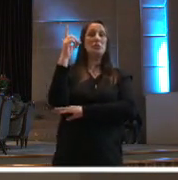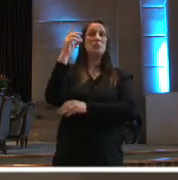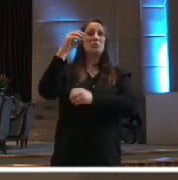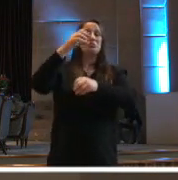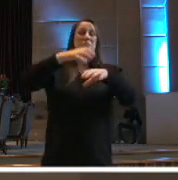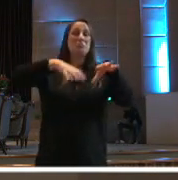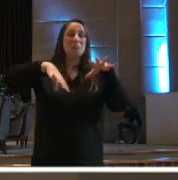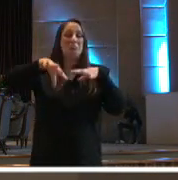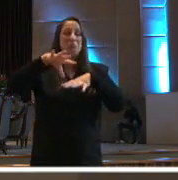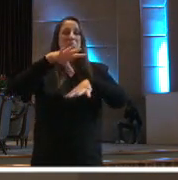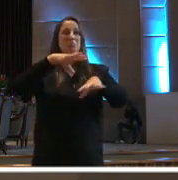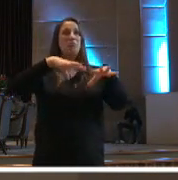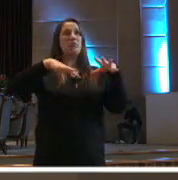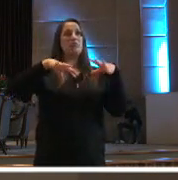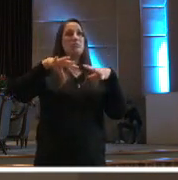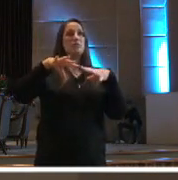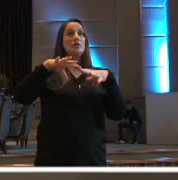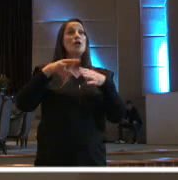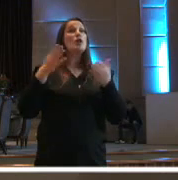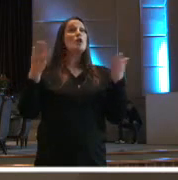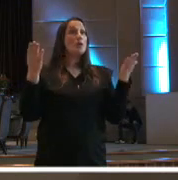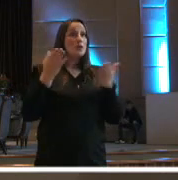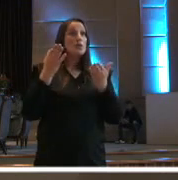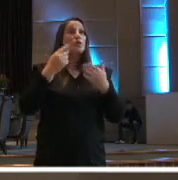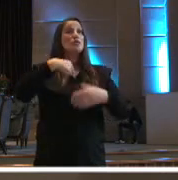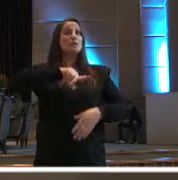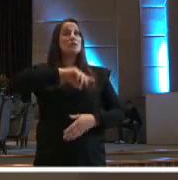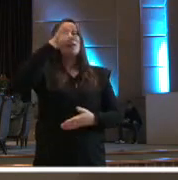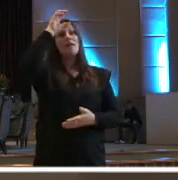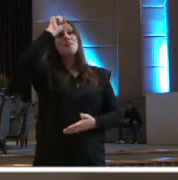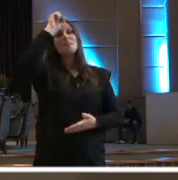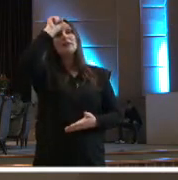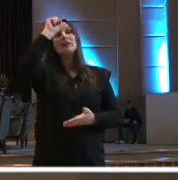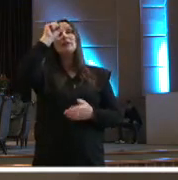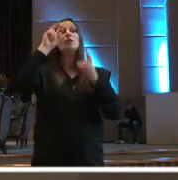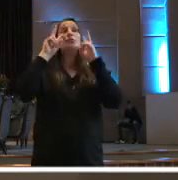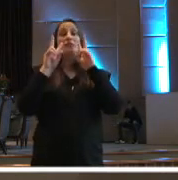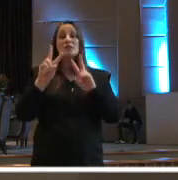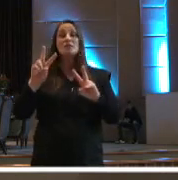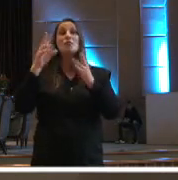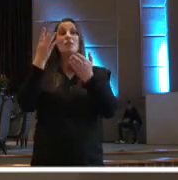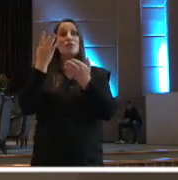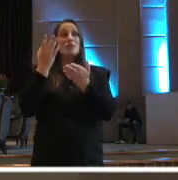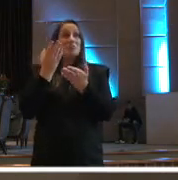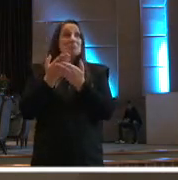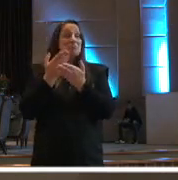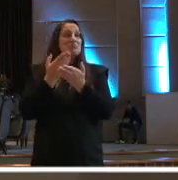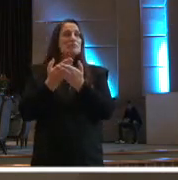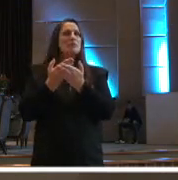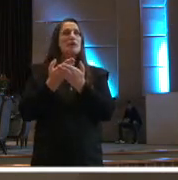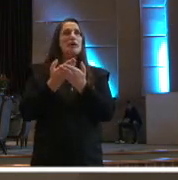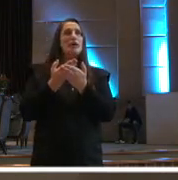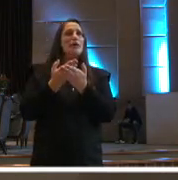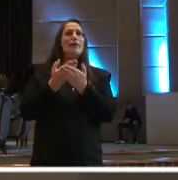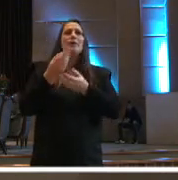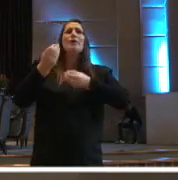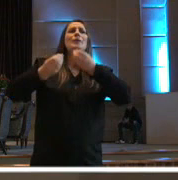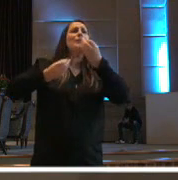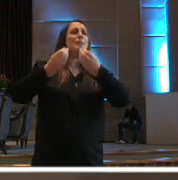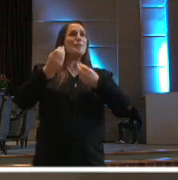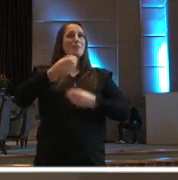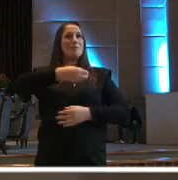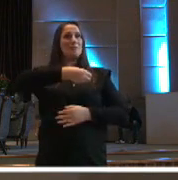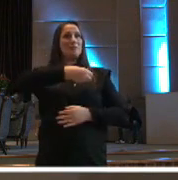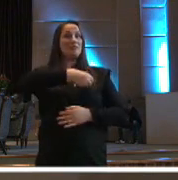tribulação. E o nosso objetivo hoje é tentar aprender com o testemunho de Davi, em meio a este evento, não é?